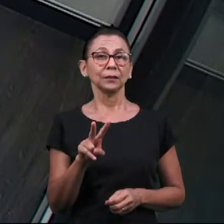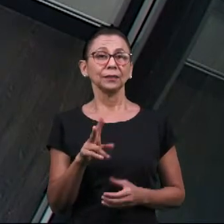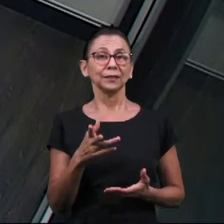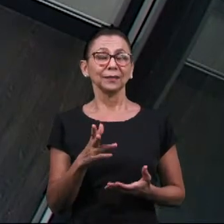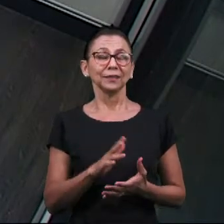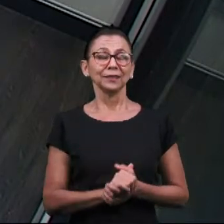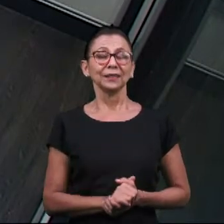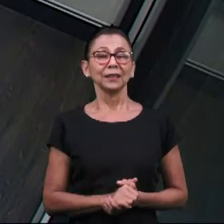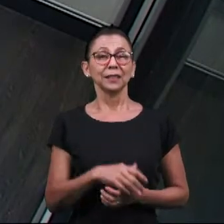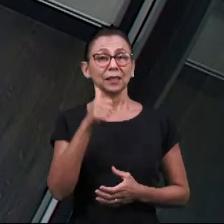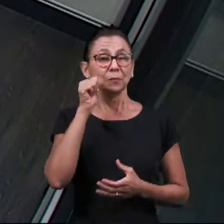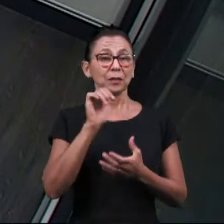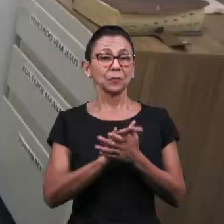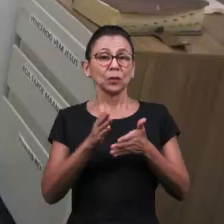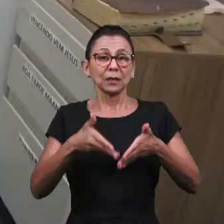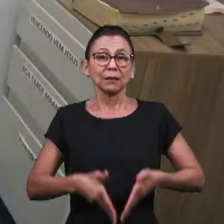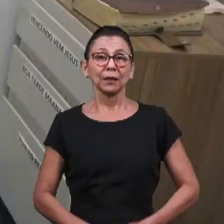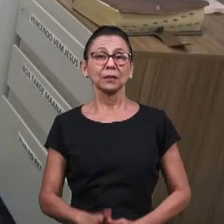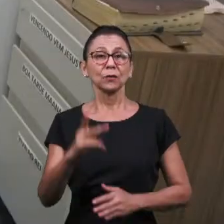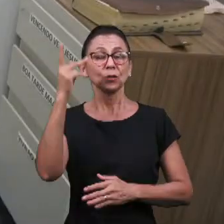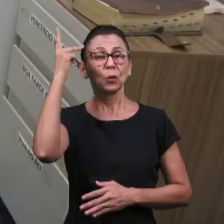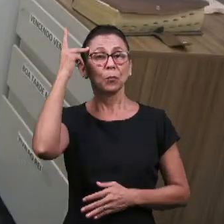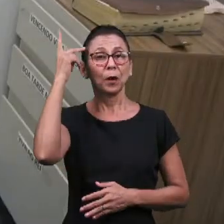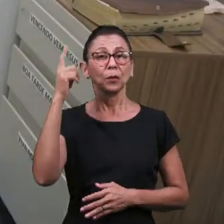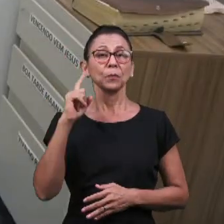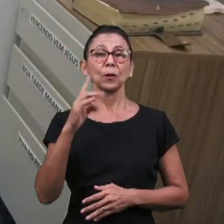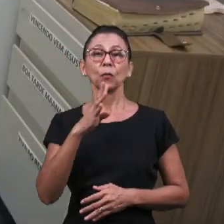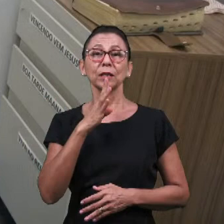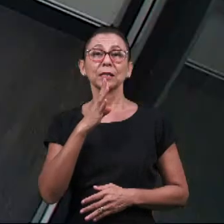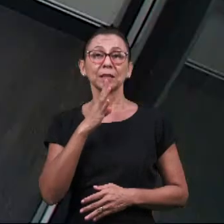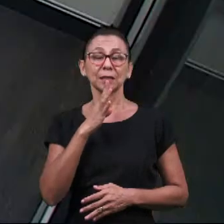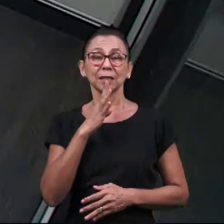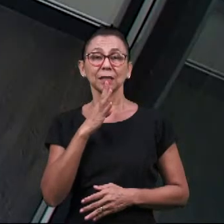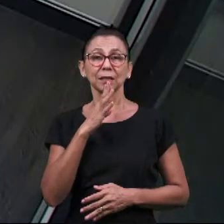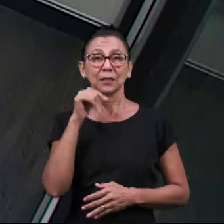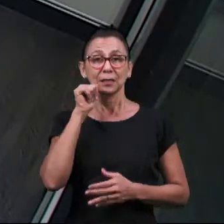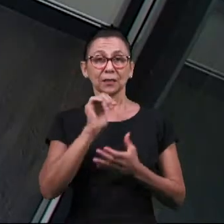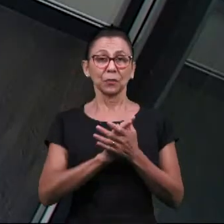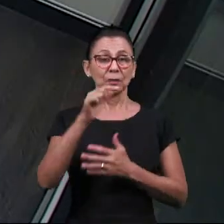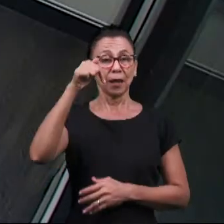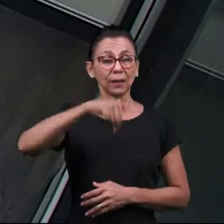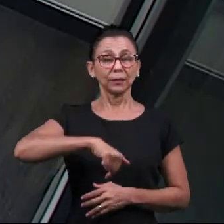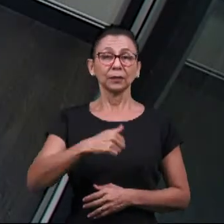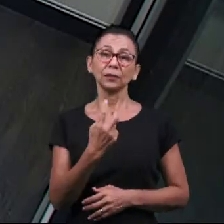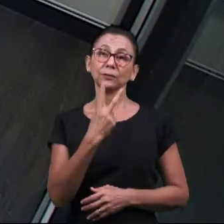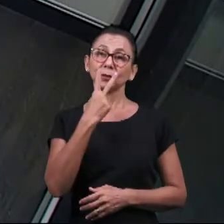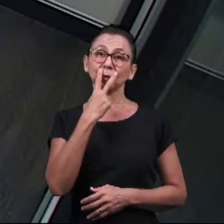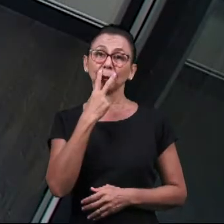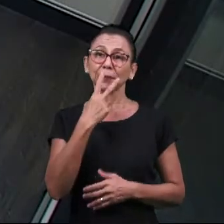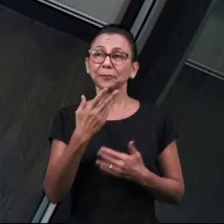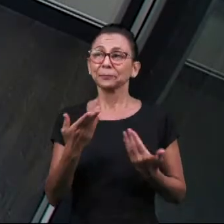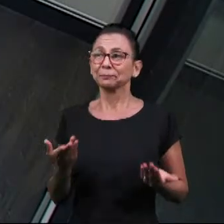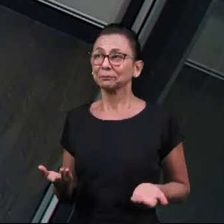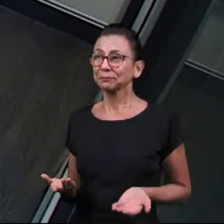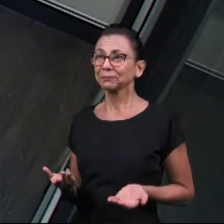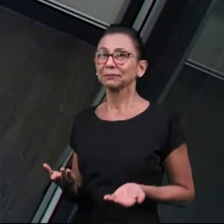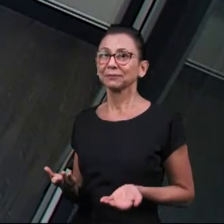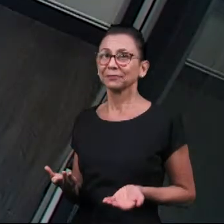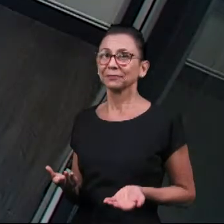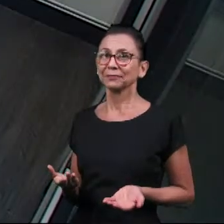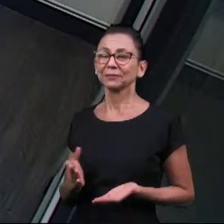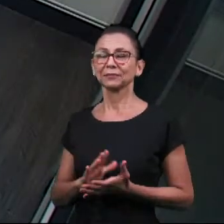esposa e essa família abençoada hoje na presença do Senhor. Como é que foi o encontro? Como é que a nossa irmã Érica entrou na sua vida? Pois